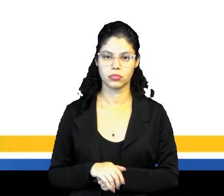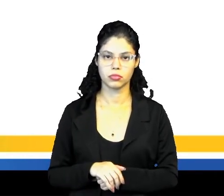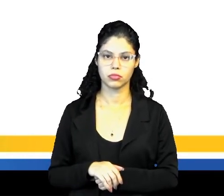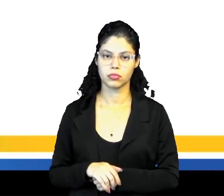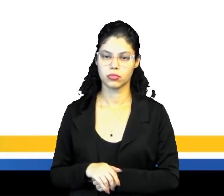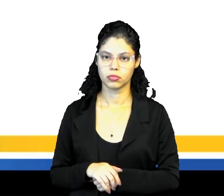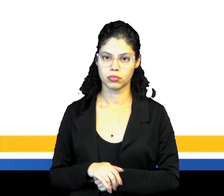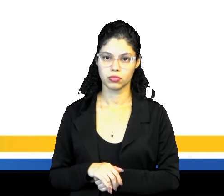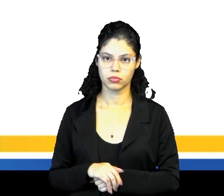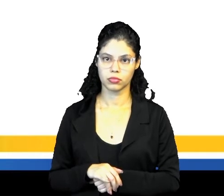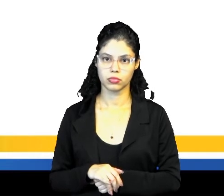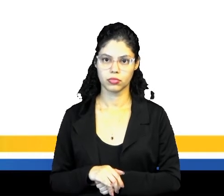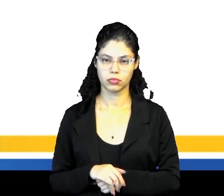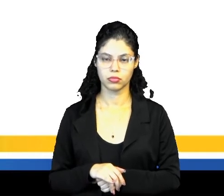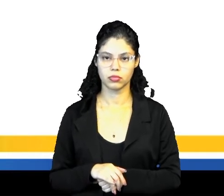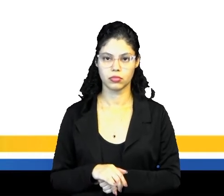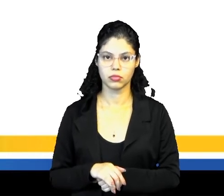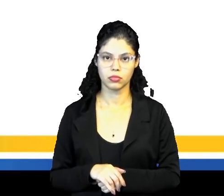de desistir, né.